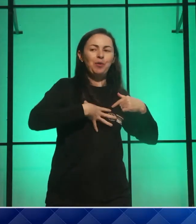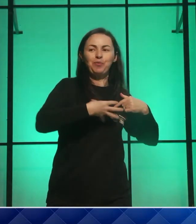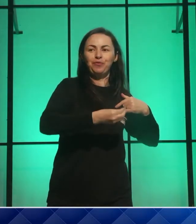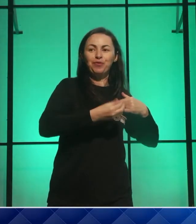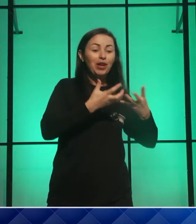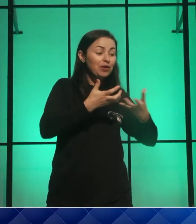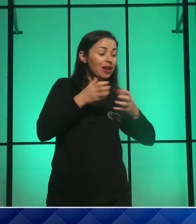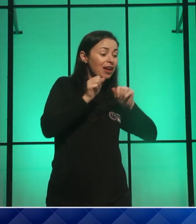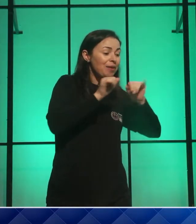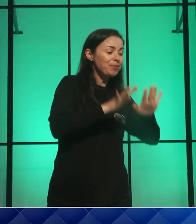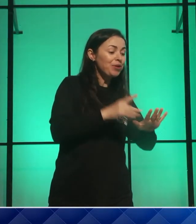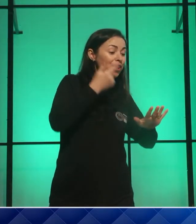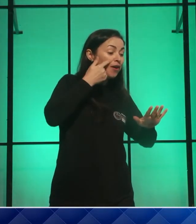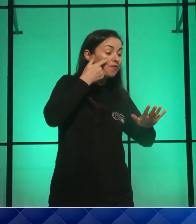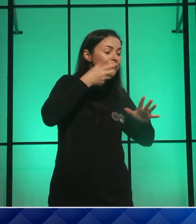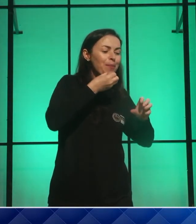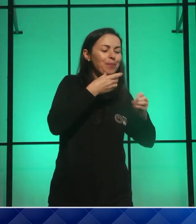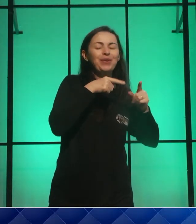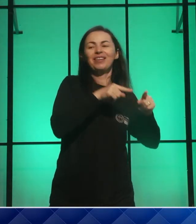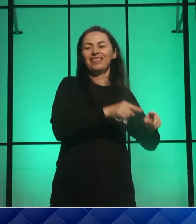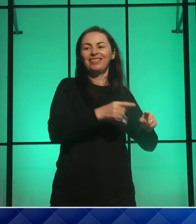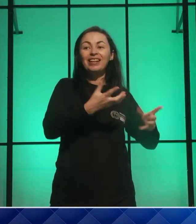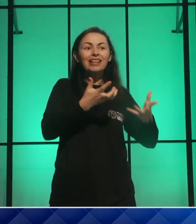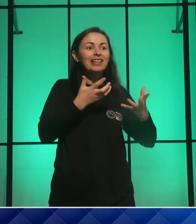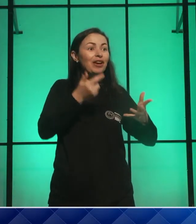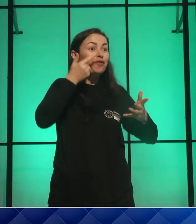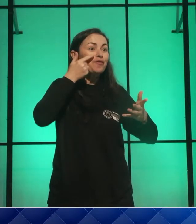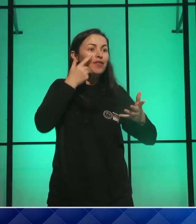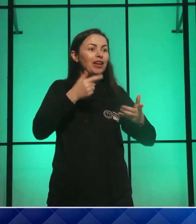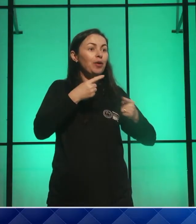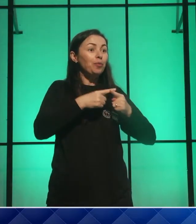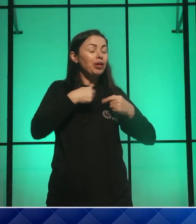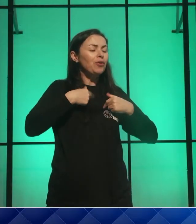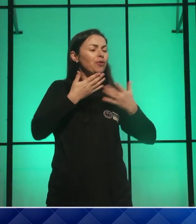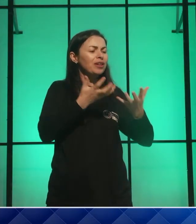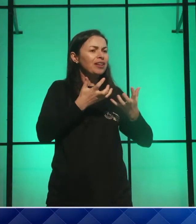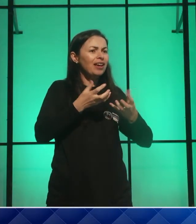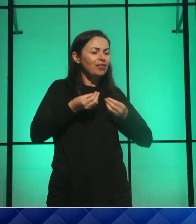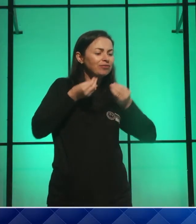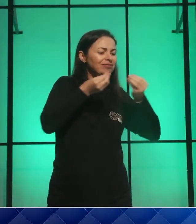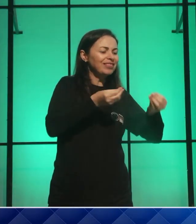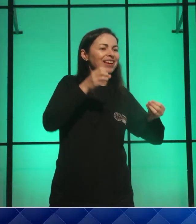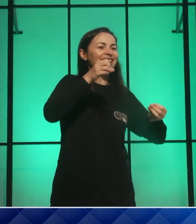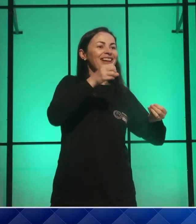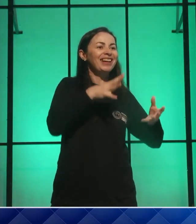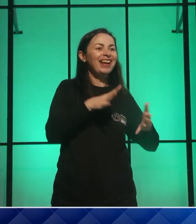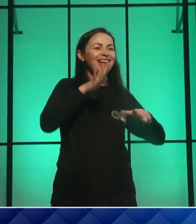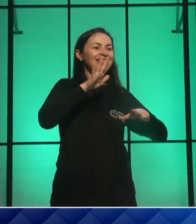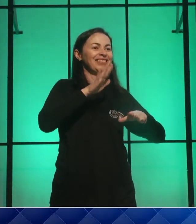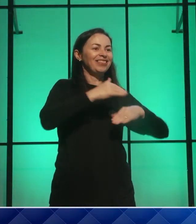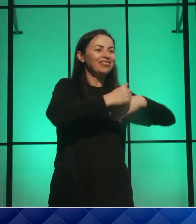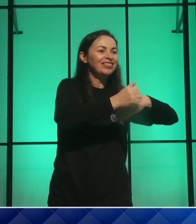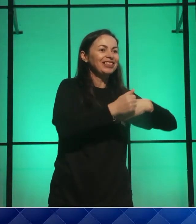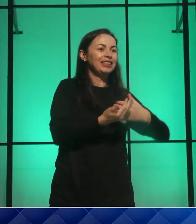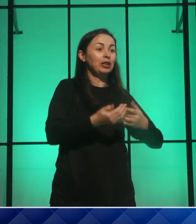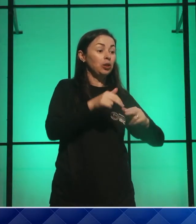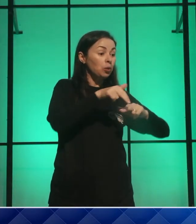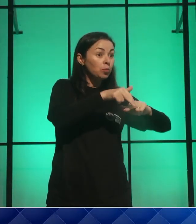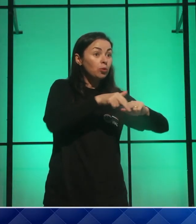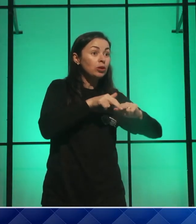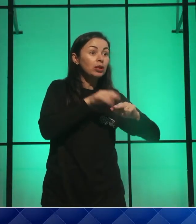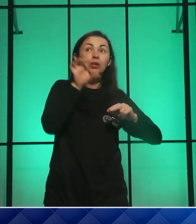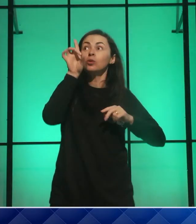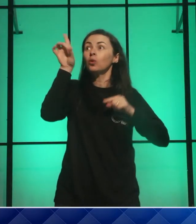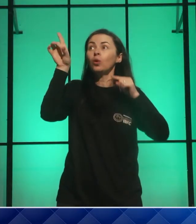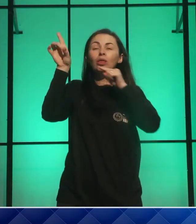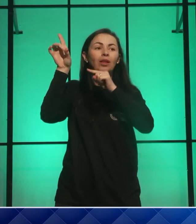os abençoá-los. Eu quero estender a graça. Por isso, o nosso Deus, o nosso